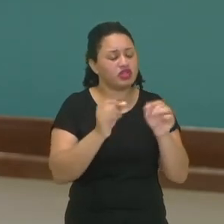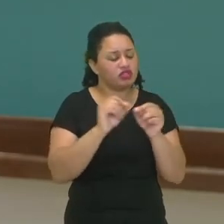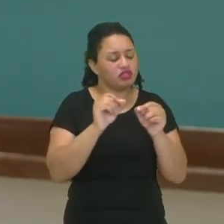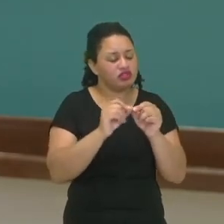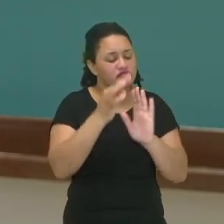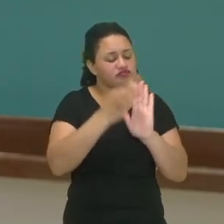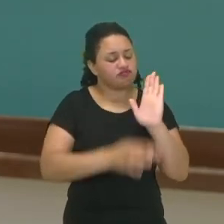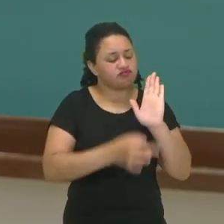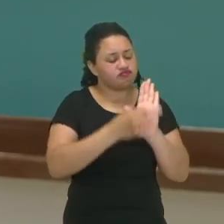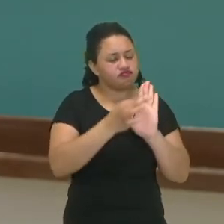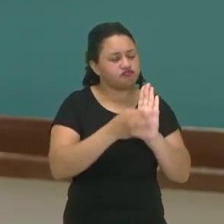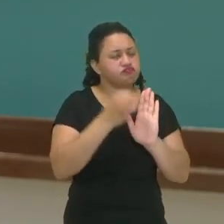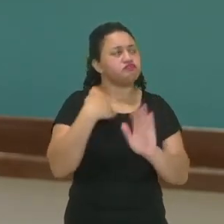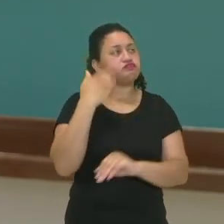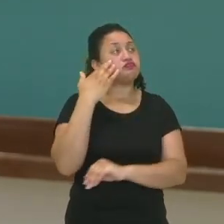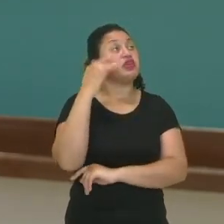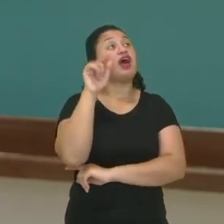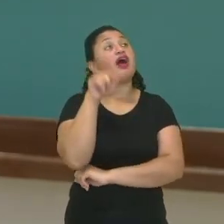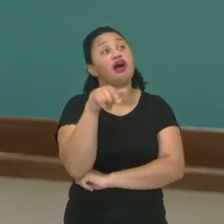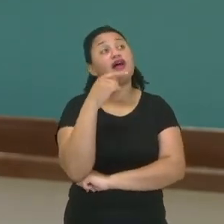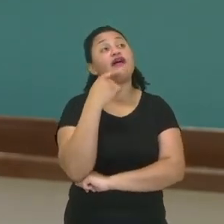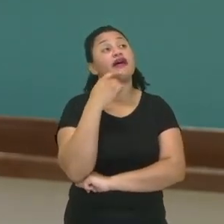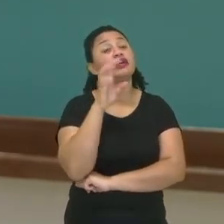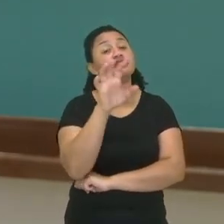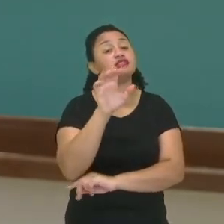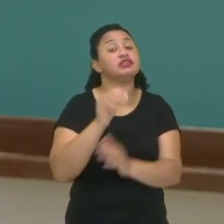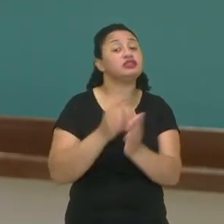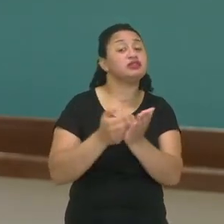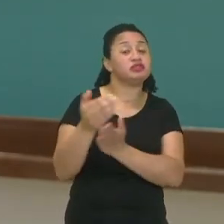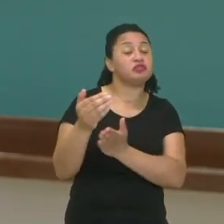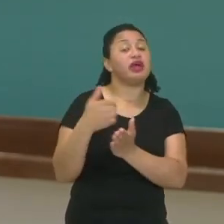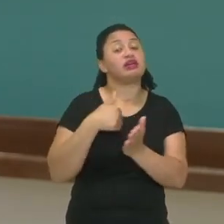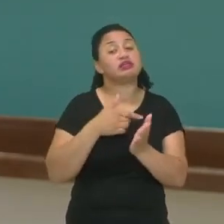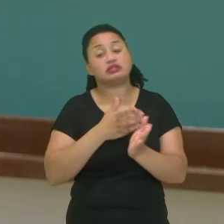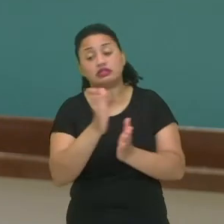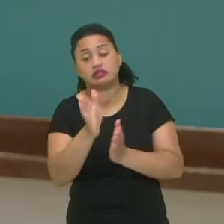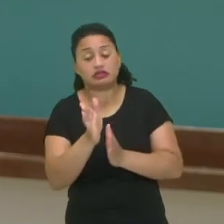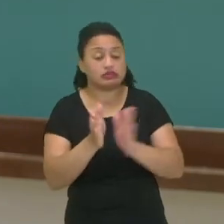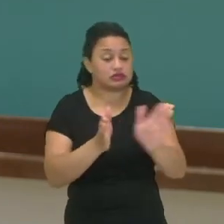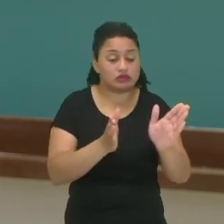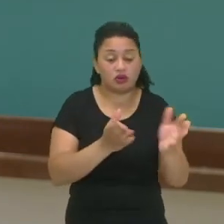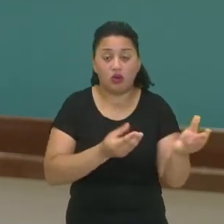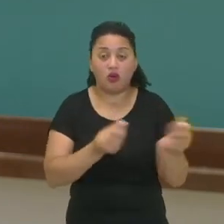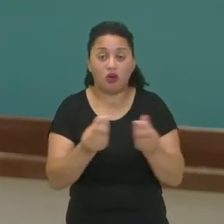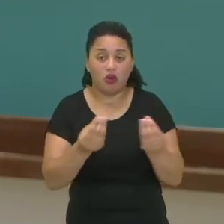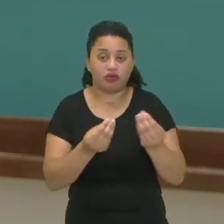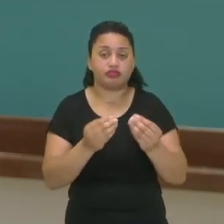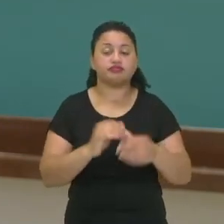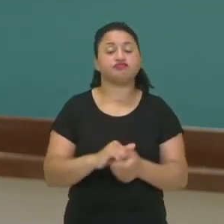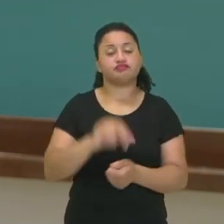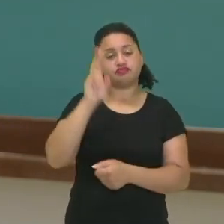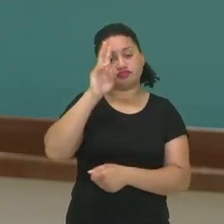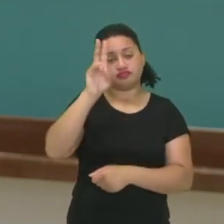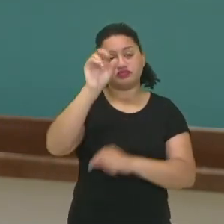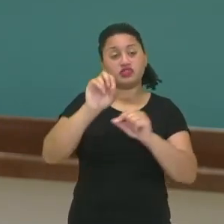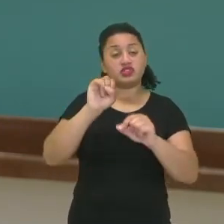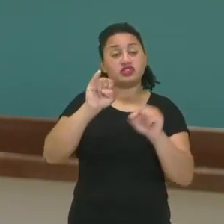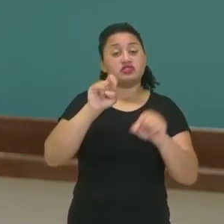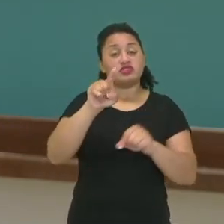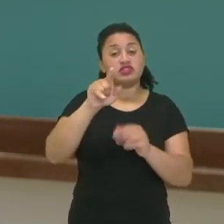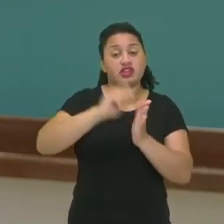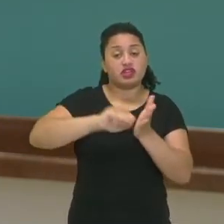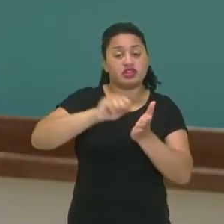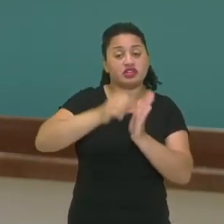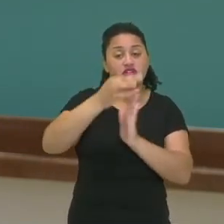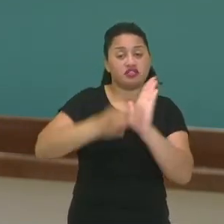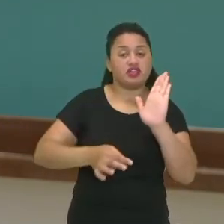saber, opa, esse é o caminho que eu tenho que tomar. É por aqui que eu vou. Lembrando o seguinte, se você quer produzir artigo, quer